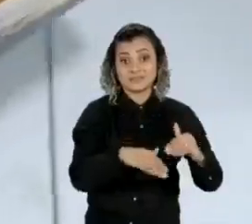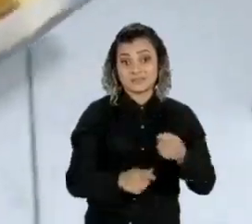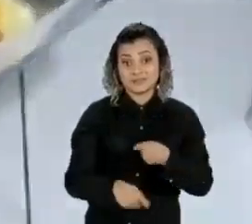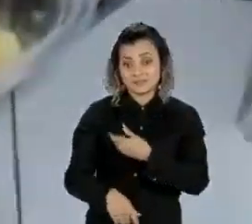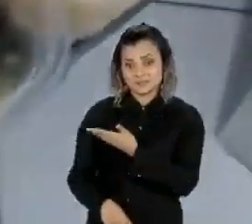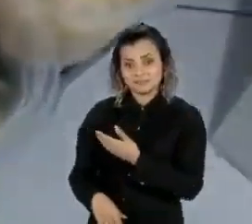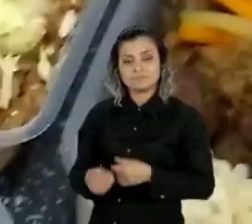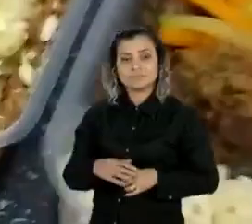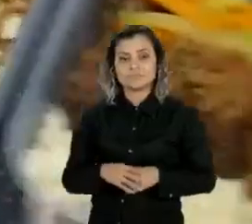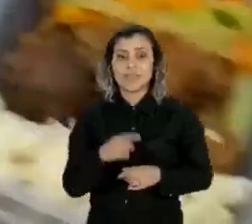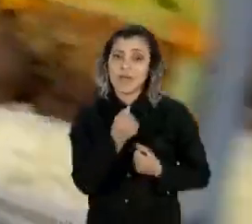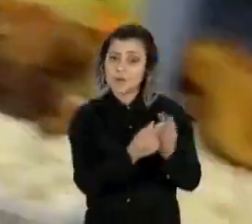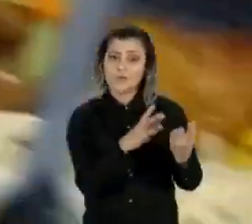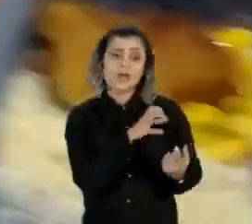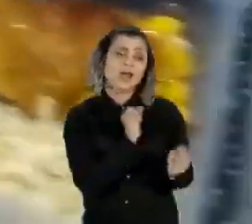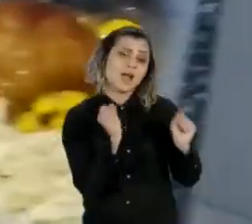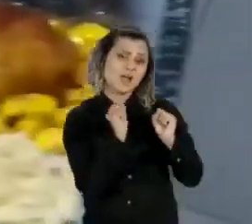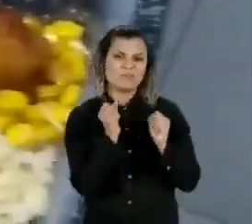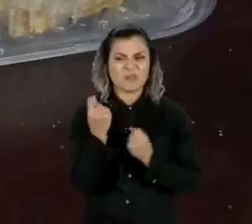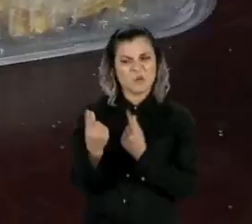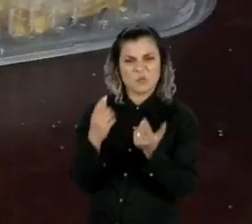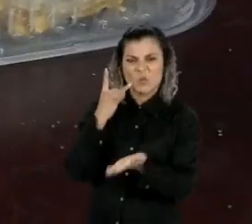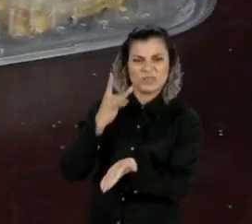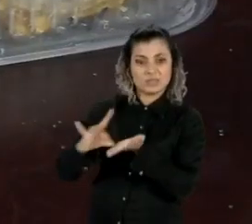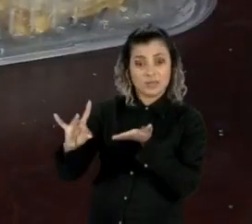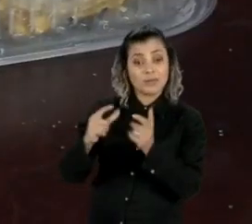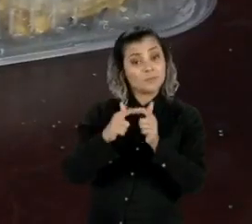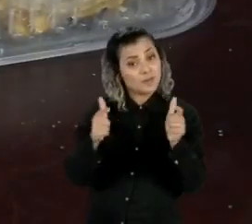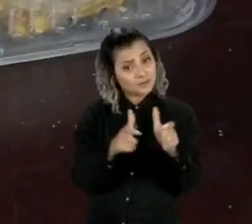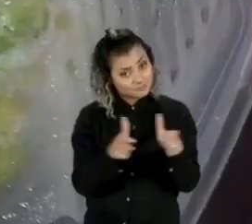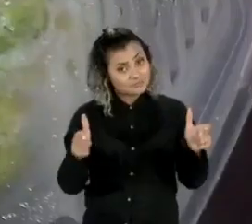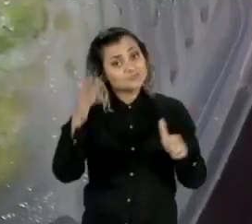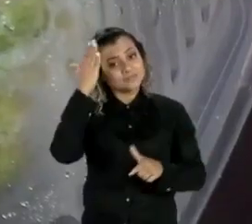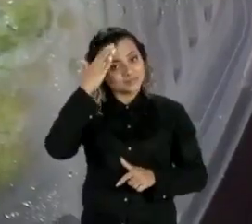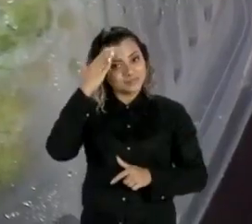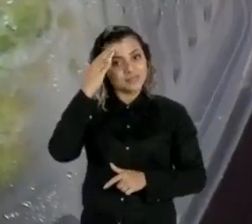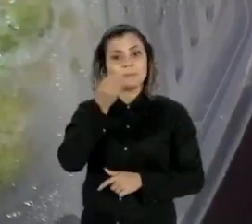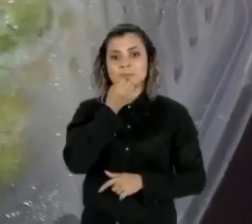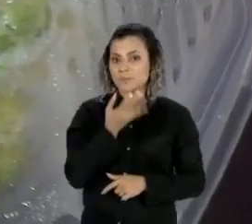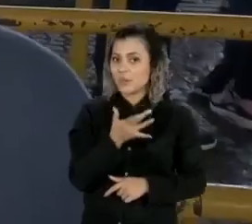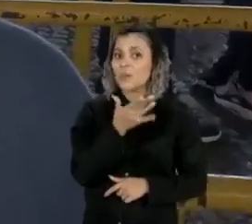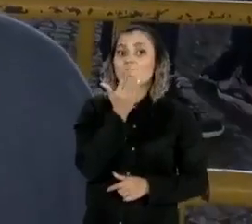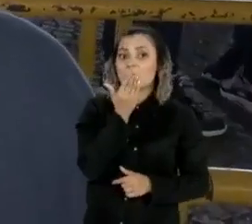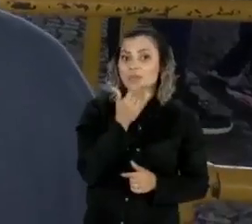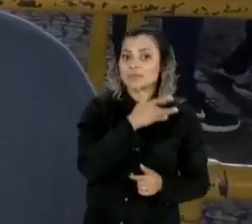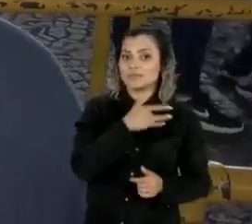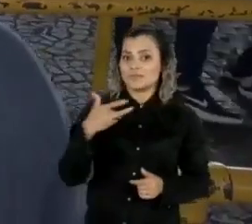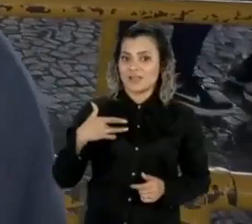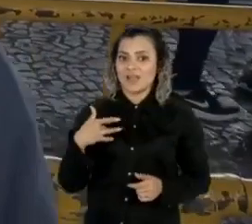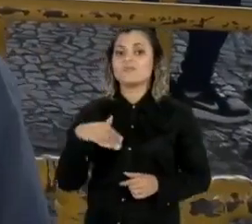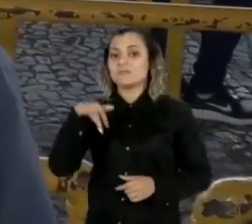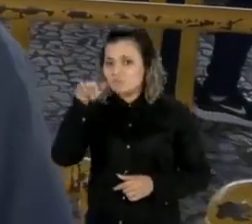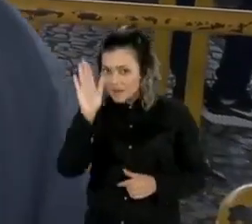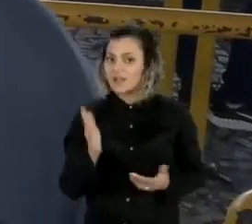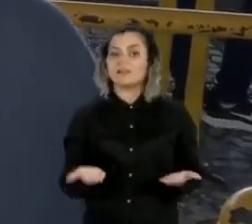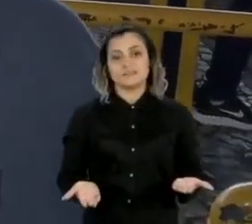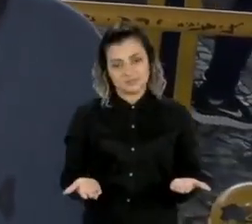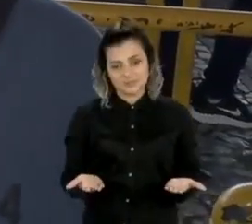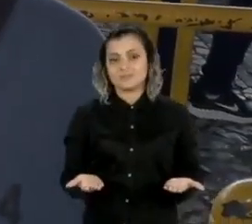Alguns amam, outros odeiam, mas quase todos sabem as vantagens da marmita. Eu acho mais saudável,